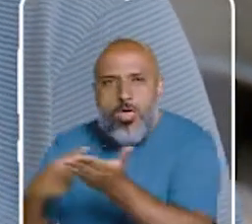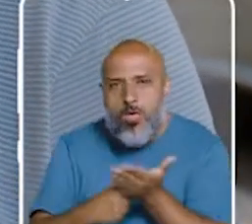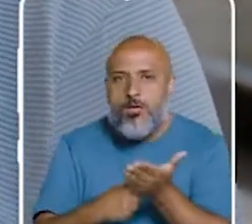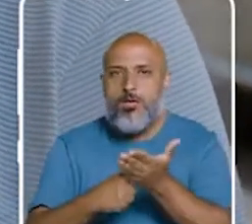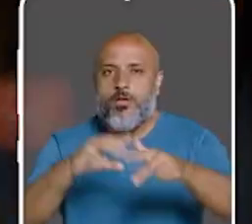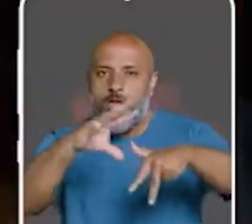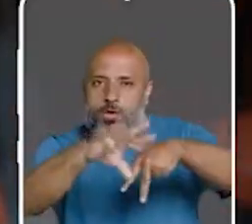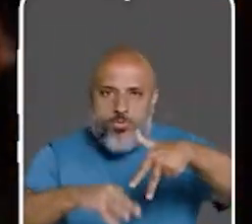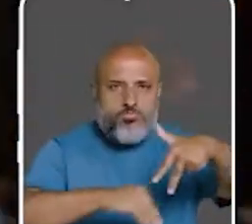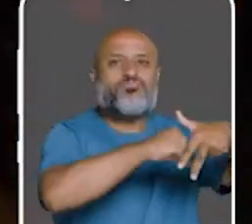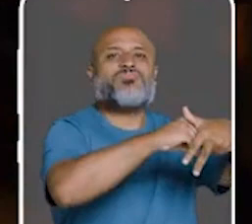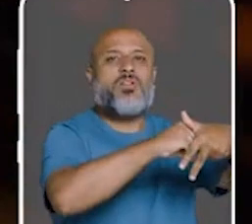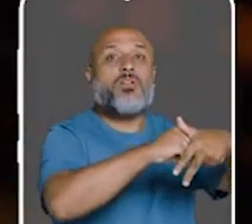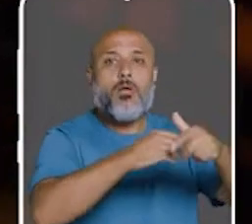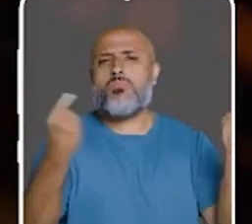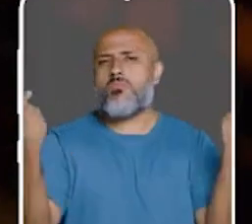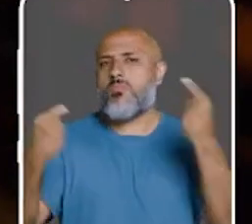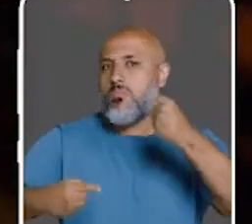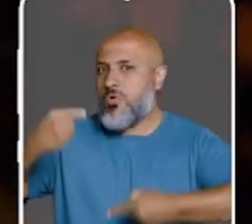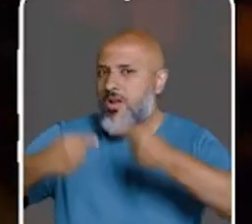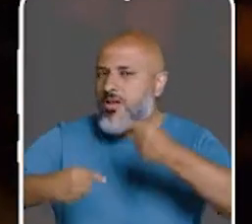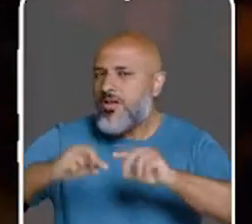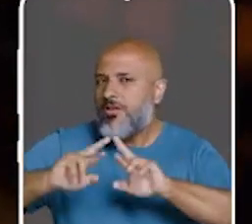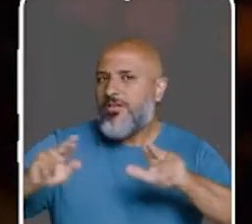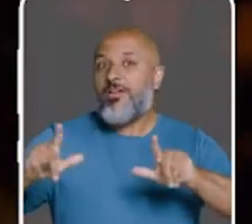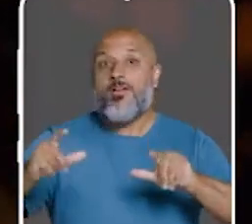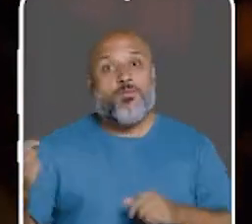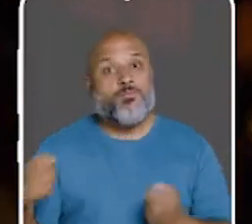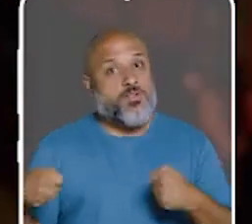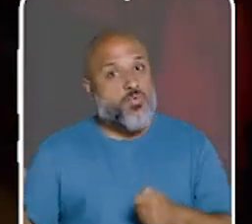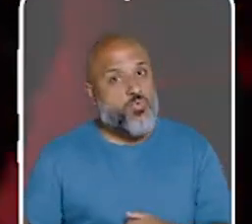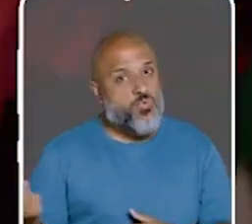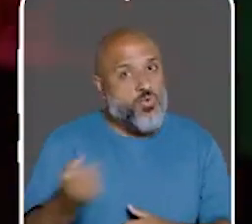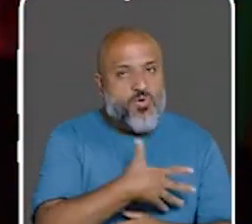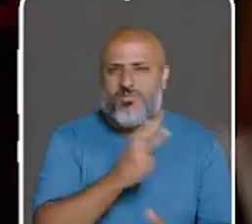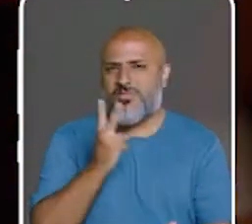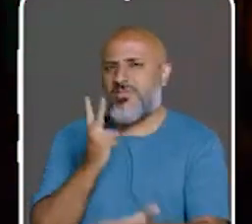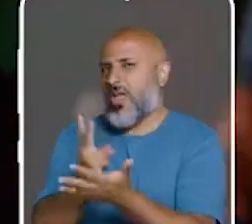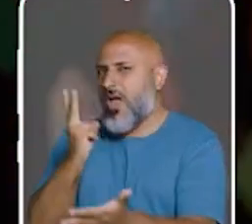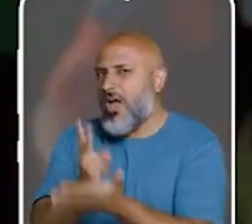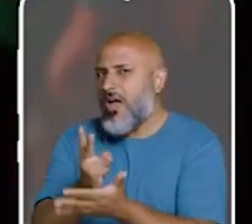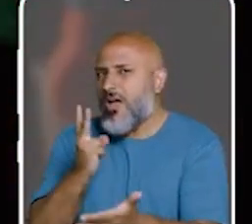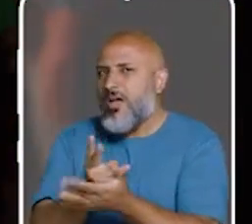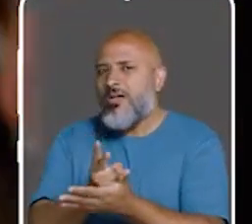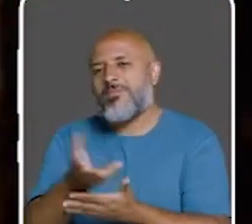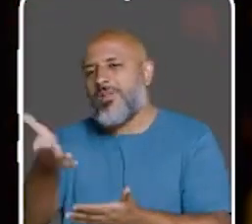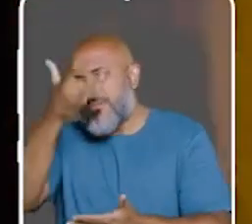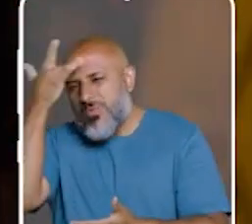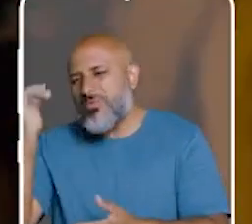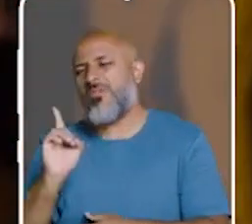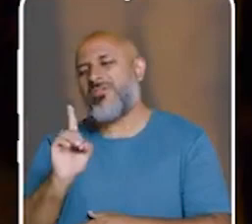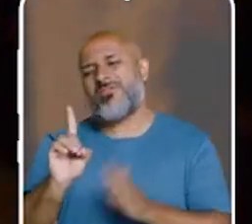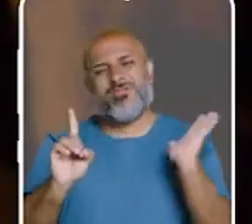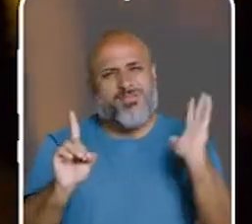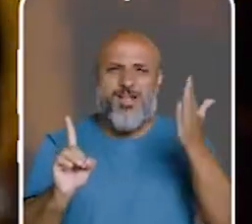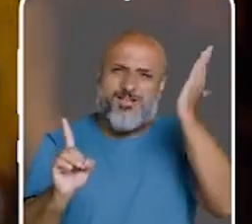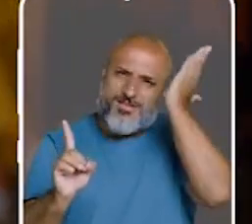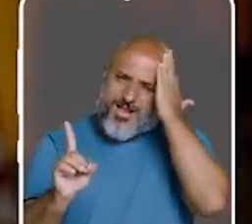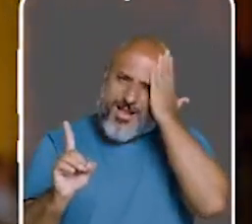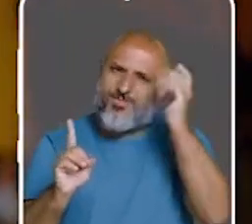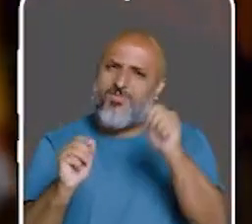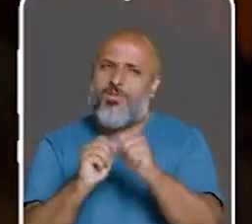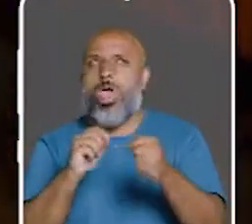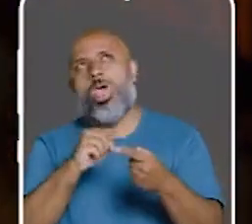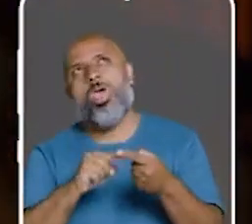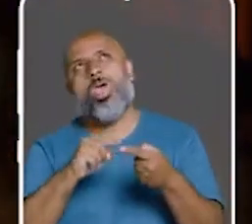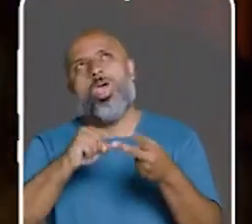sem corrupção. Dá pra fazer uma política diferente e pra isso a gente precisa de um novo, né? Não sempre ficar colocando pessoas que a gente sabe que